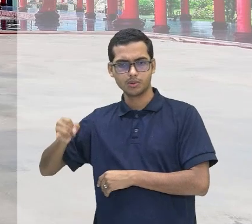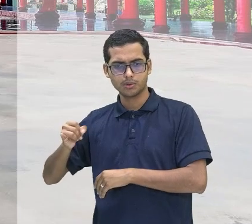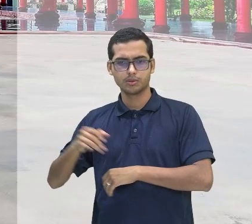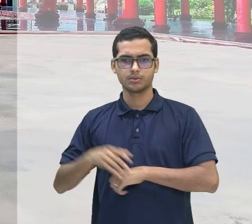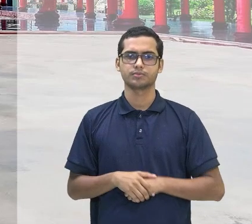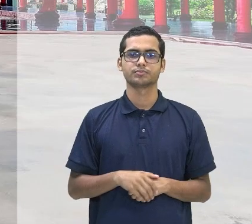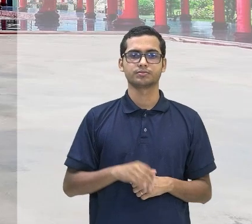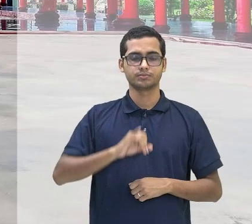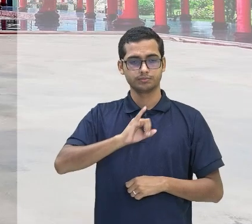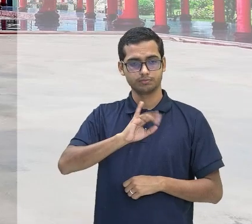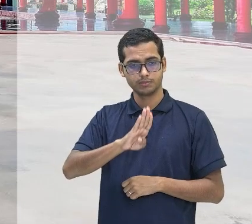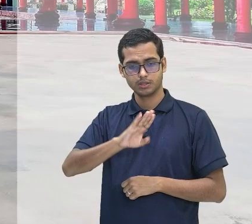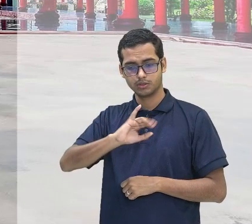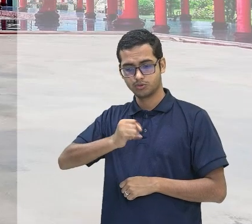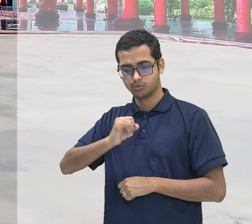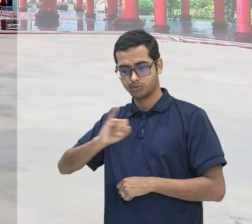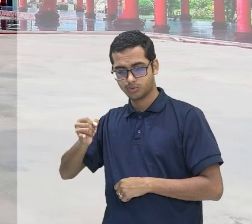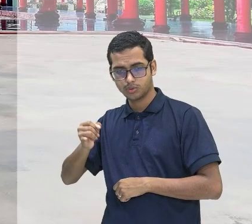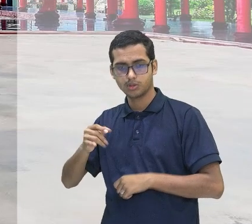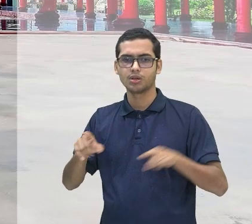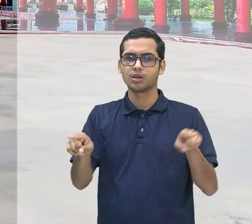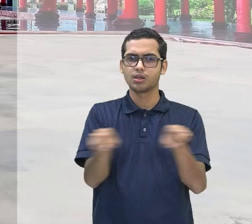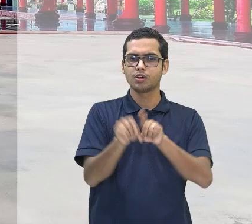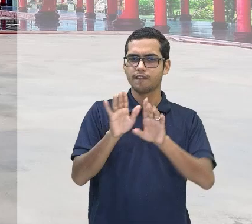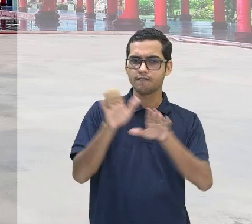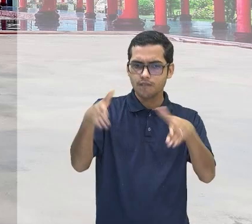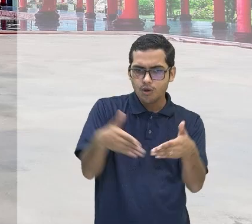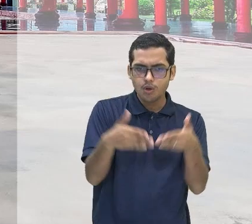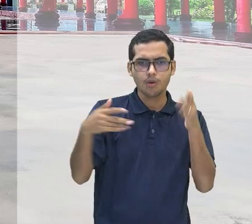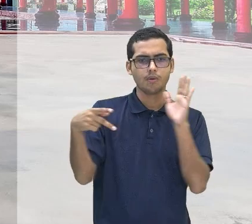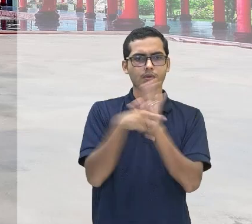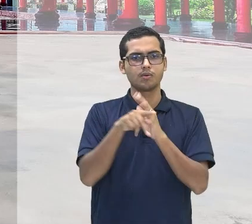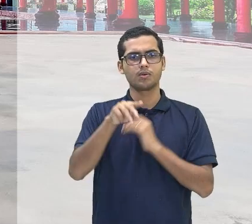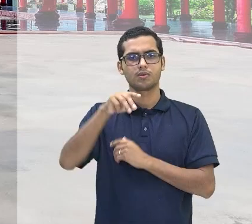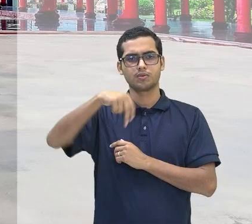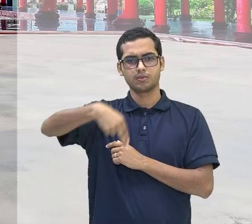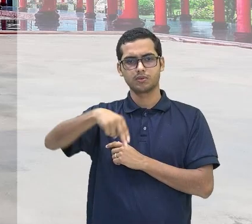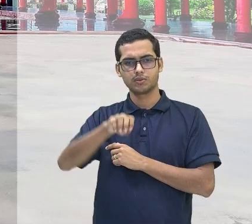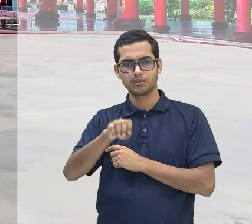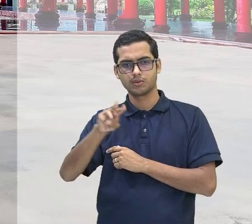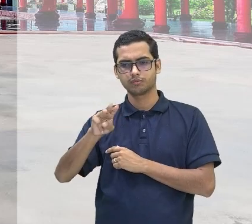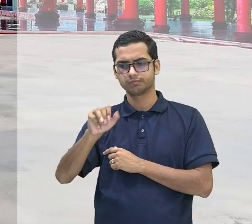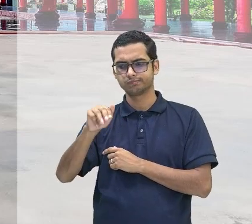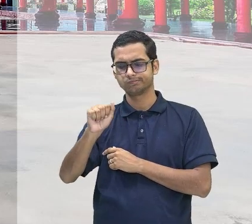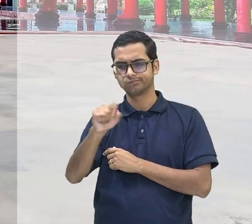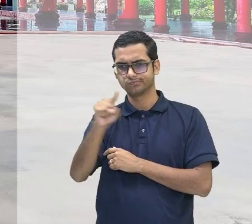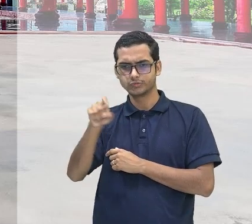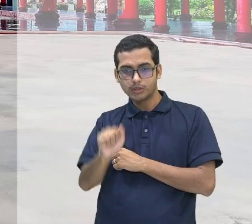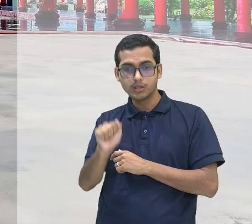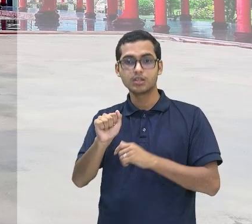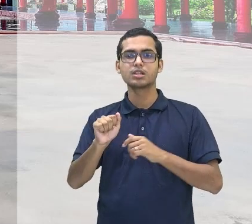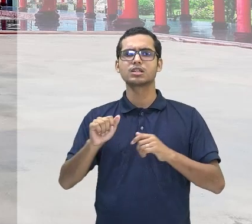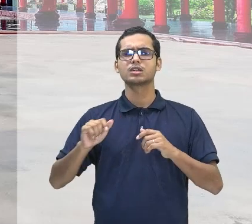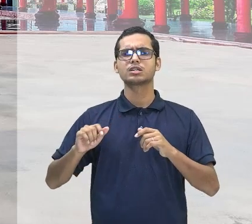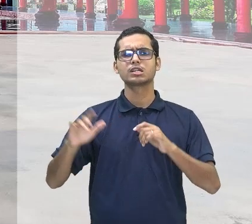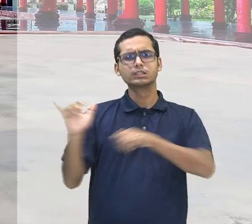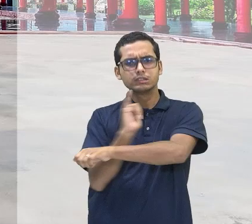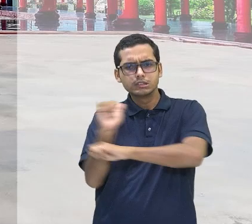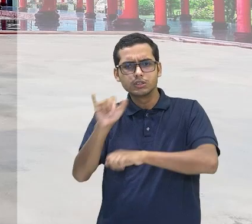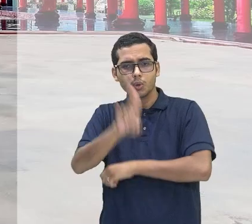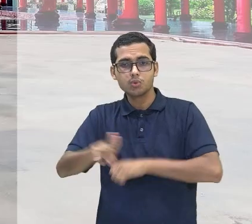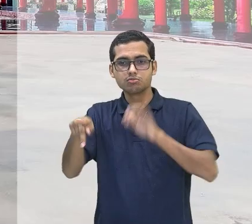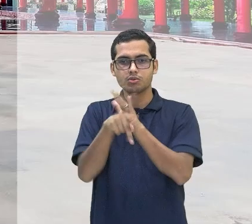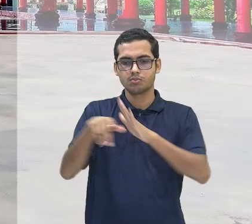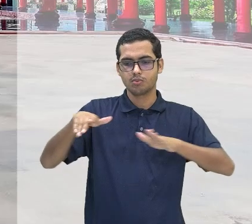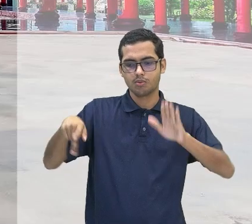jiu-jitsu brasileiro ele tem foco no Niwaza, que são técnicas mais ao solo. O jiu-jitsu japonês ele já tem uma